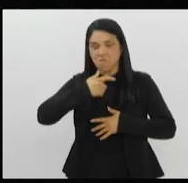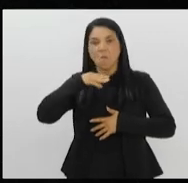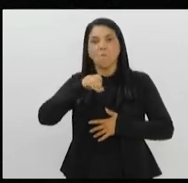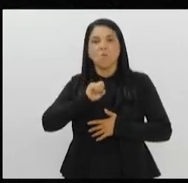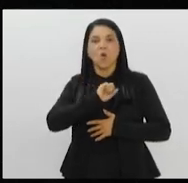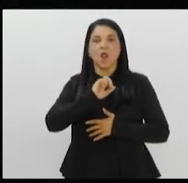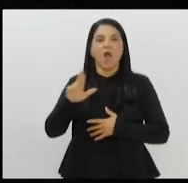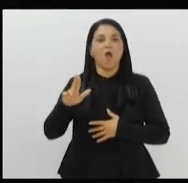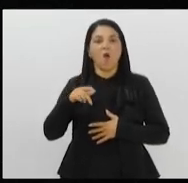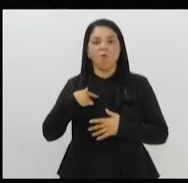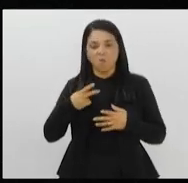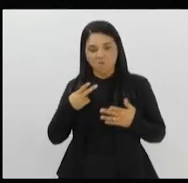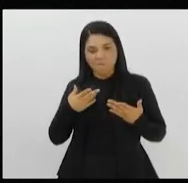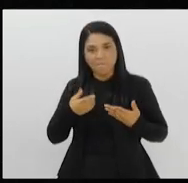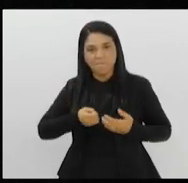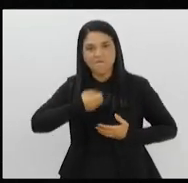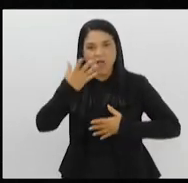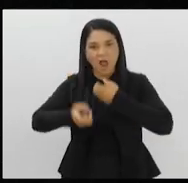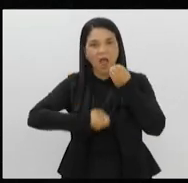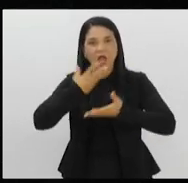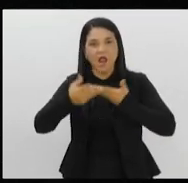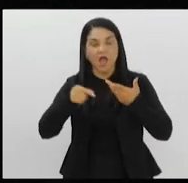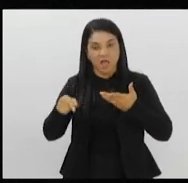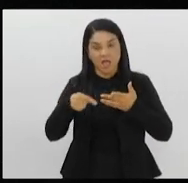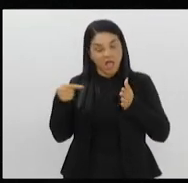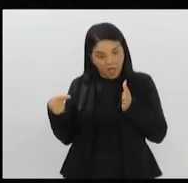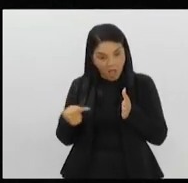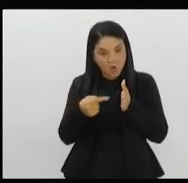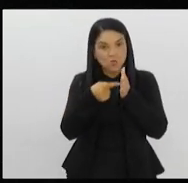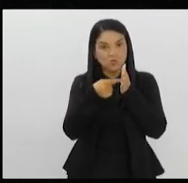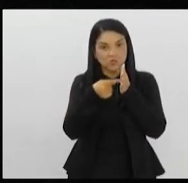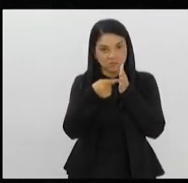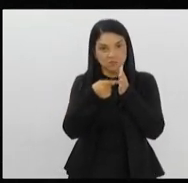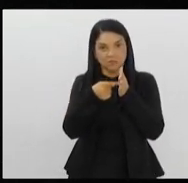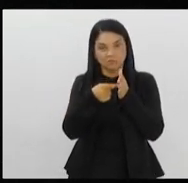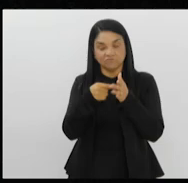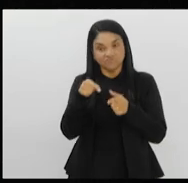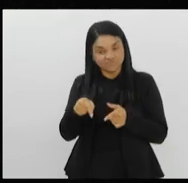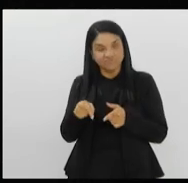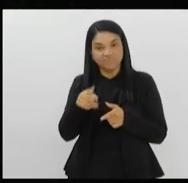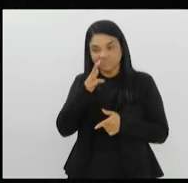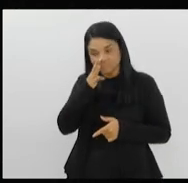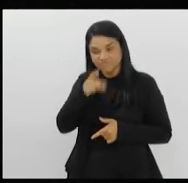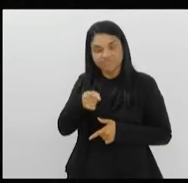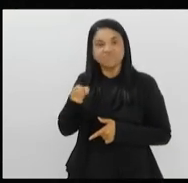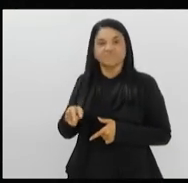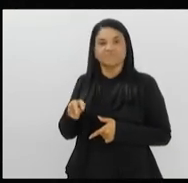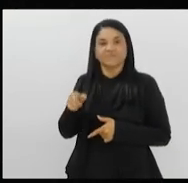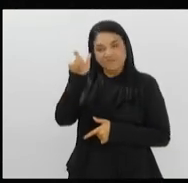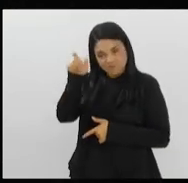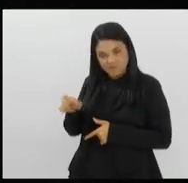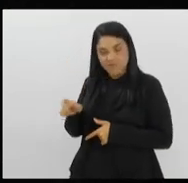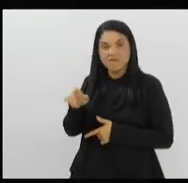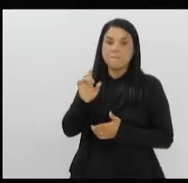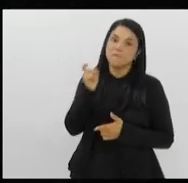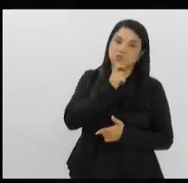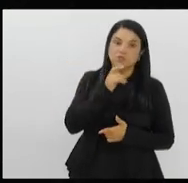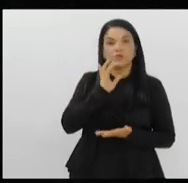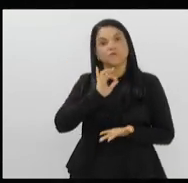tem que mostrar a essa casa de que, de fato, as acusações que pairam sobre ele são mentiras, são verdade. Muito obrigado, senhor